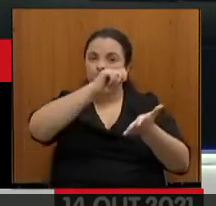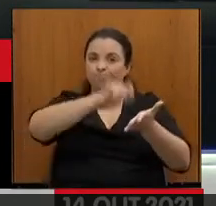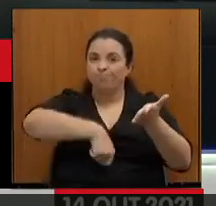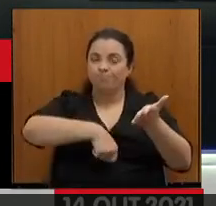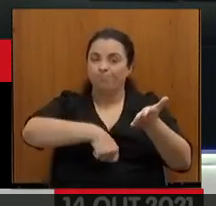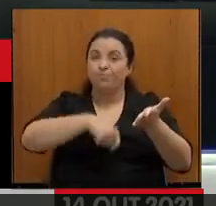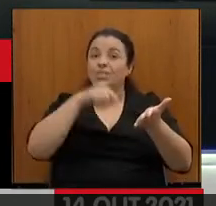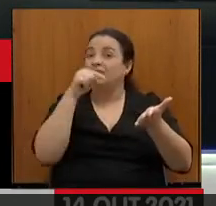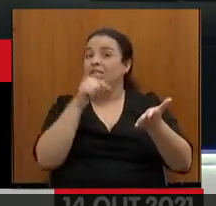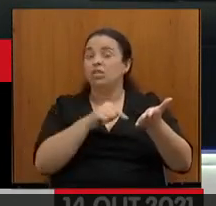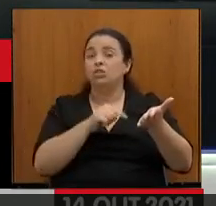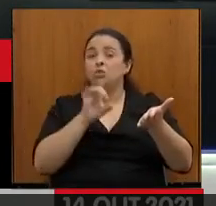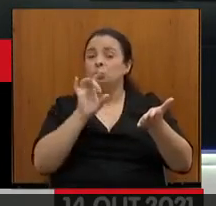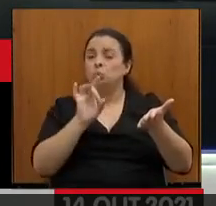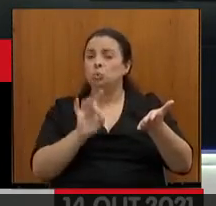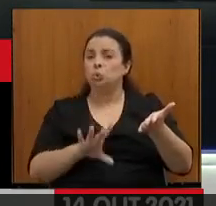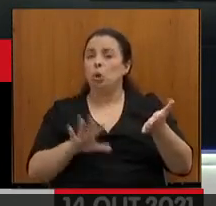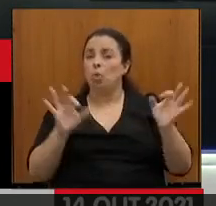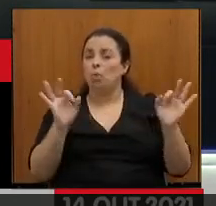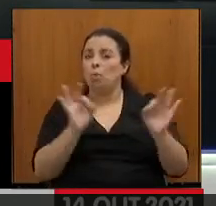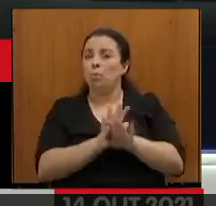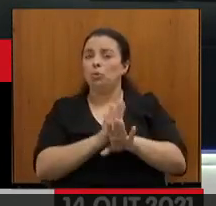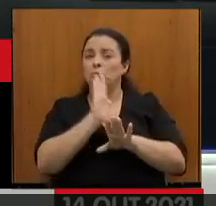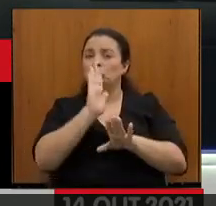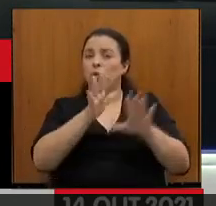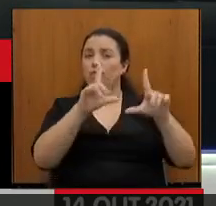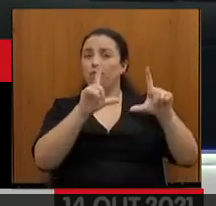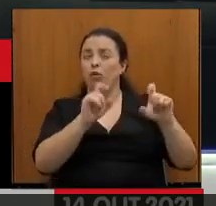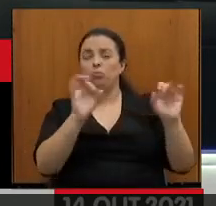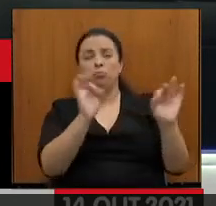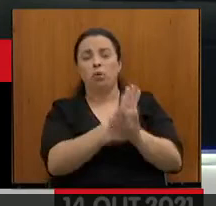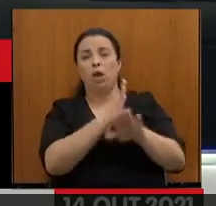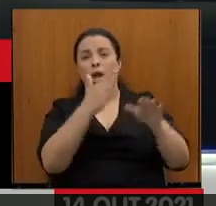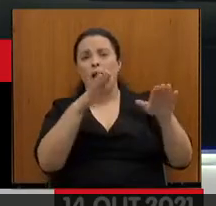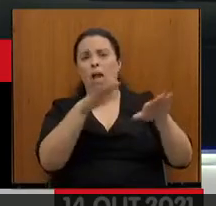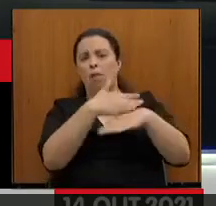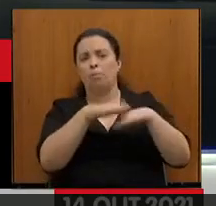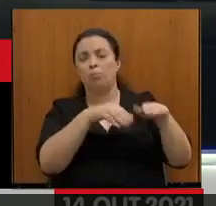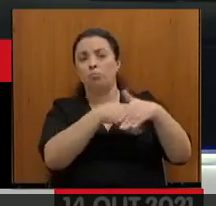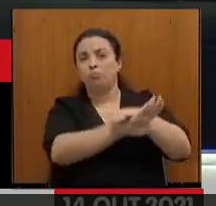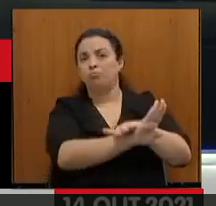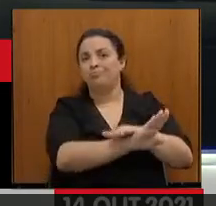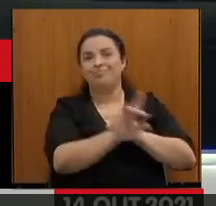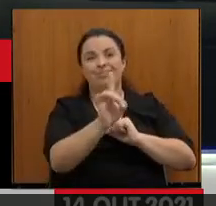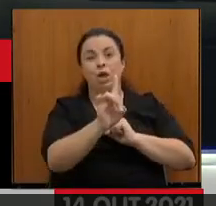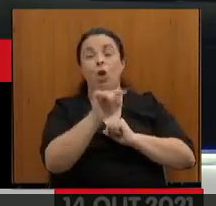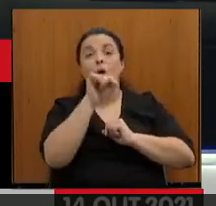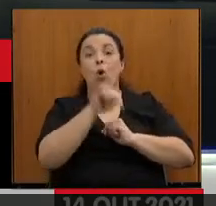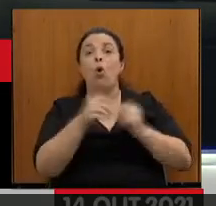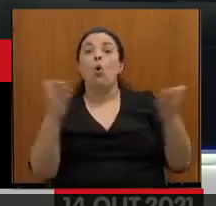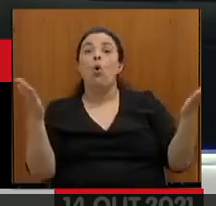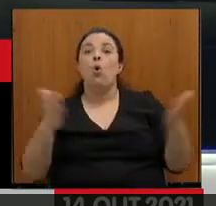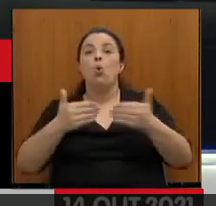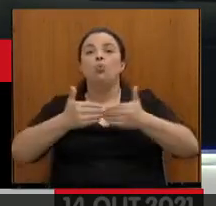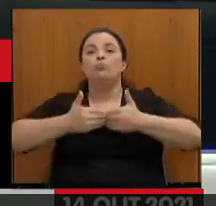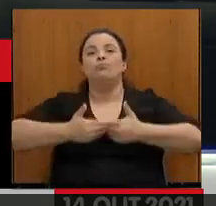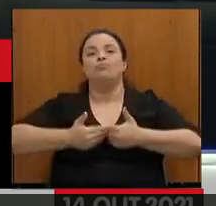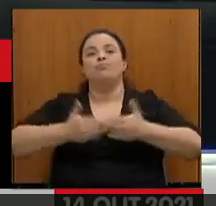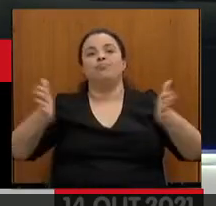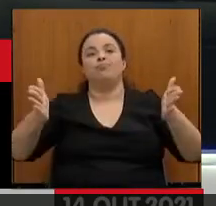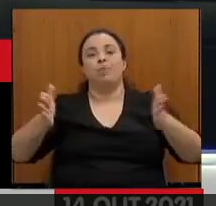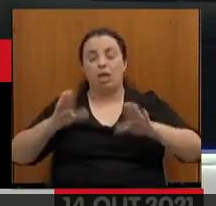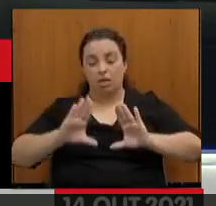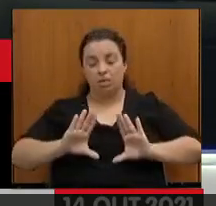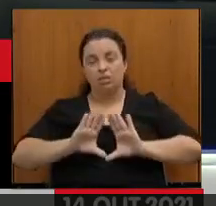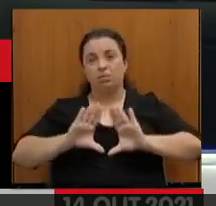não termina simplesmente nesta foto, muito pelo contrário, ele começa aqui. A Assembleia de Minas vai